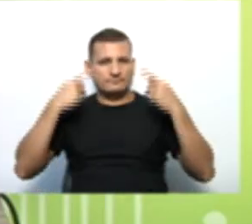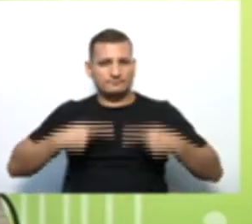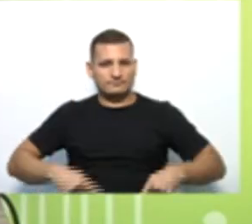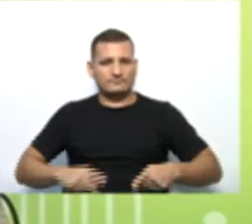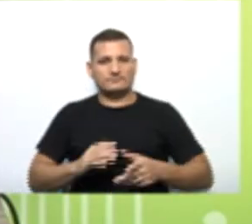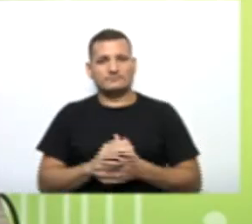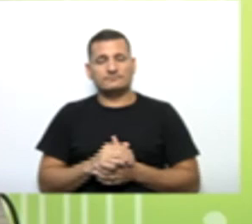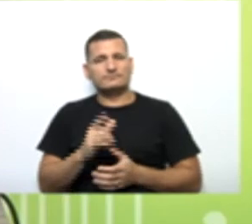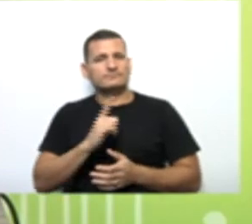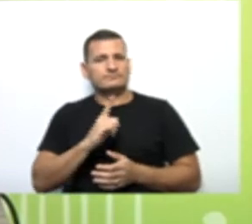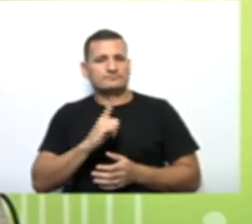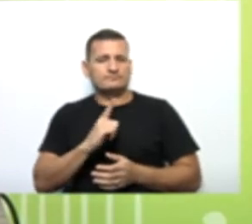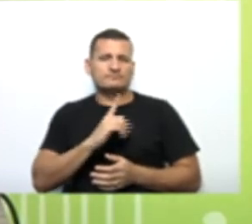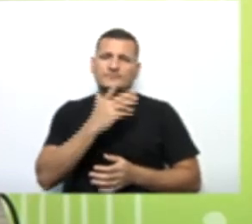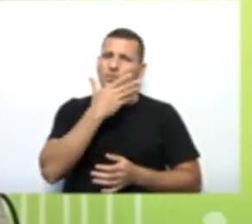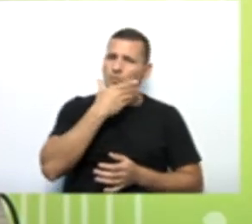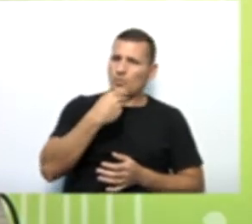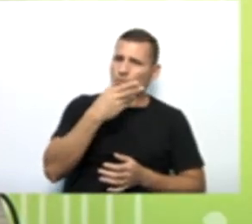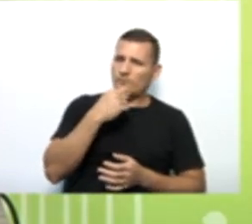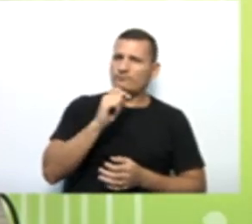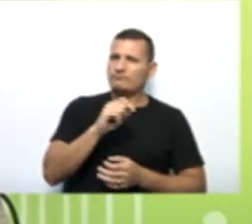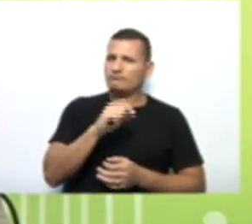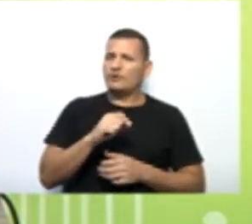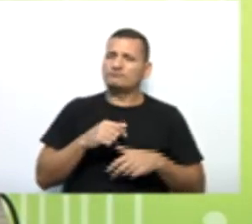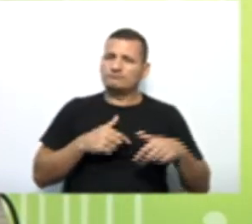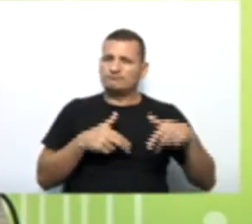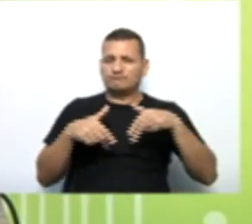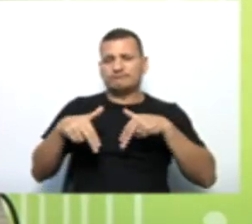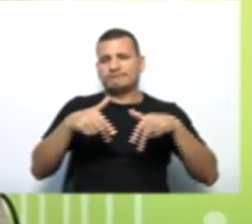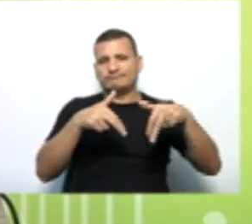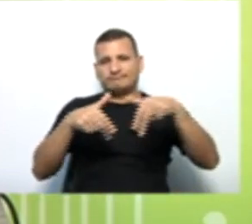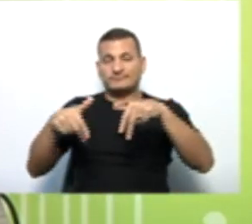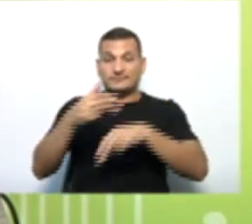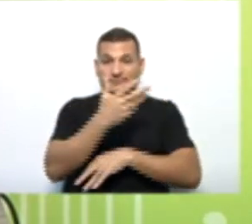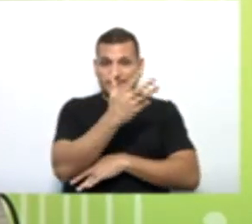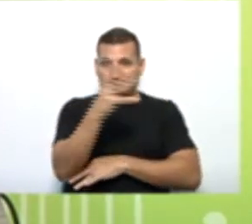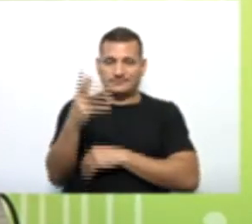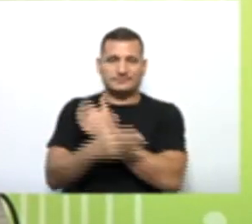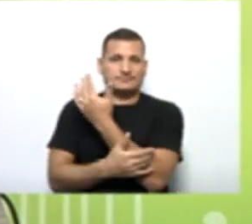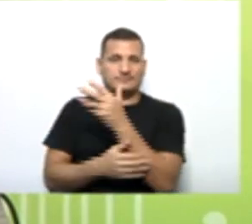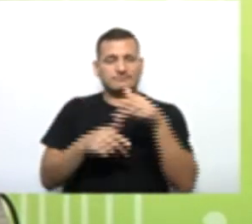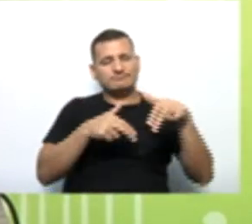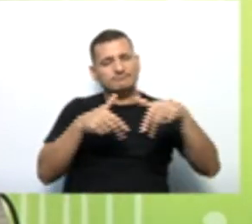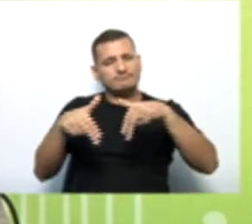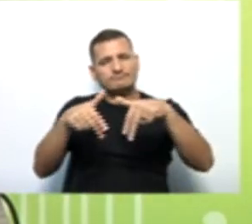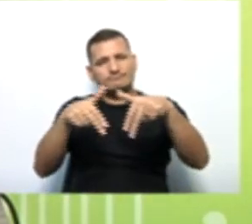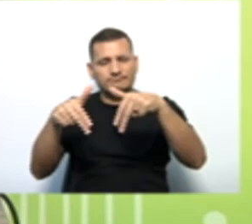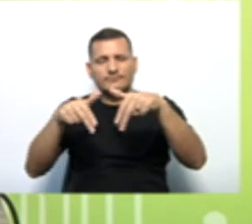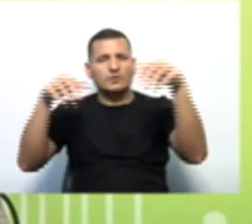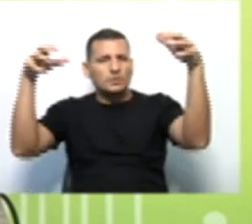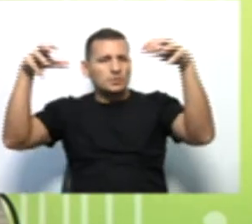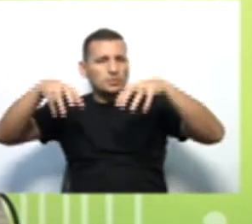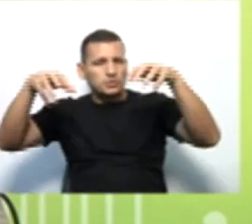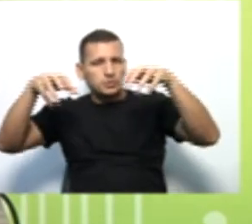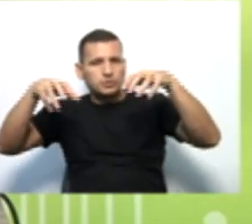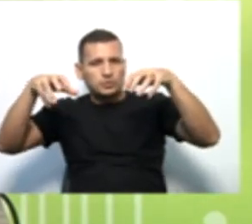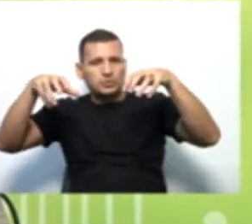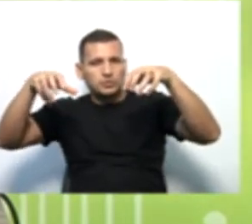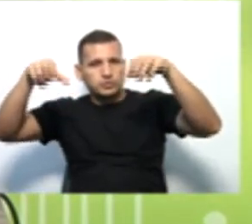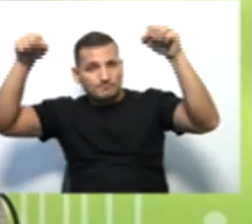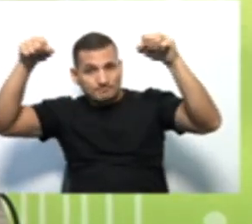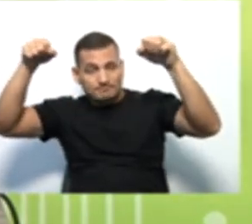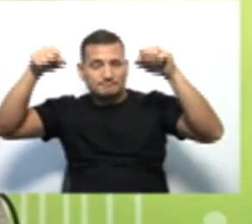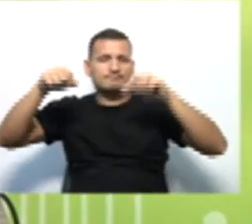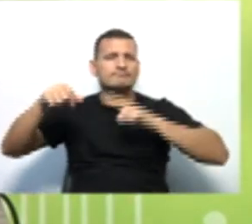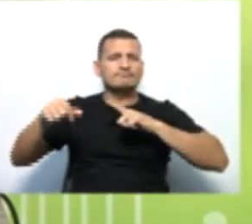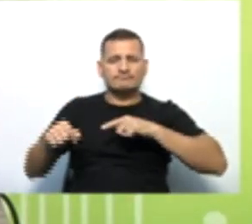bom? Tinha um mestre que estava andando com o seu discípulo pela floresta, pela mata, e tinha acabado de chover. E no meio do caminho tinha